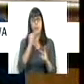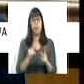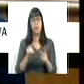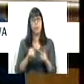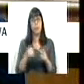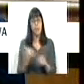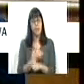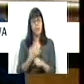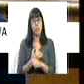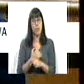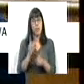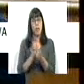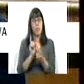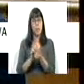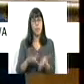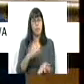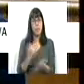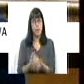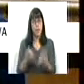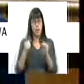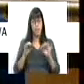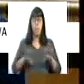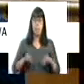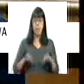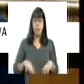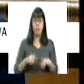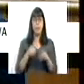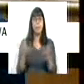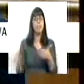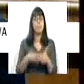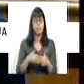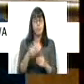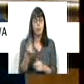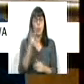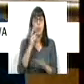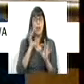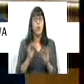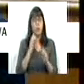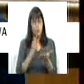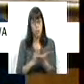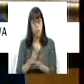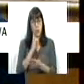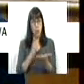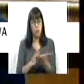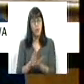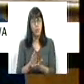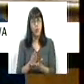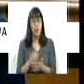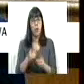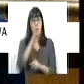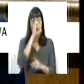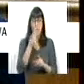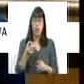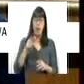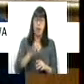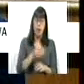depois foi o serviço de atendimento permanente e, por fim, veio também o encerramento da unidade de cuidados continuados que o